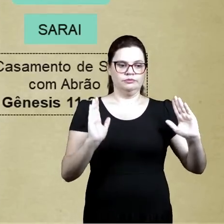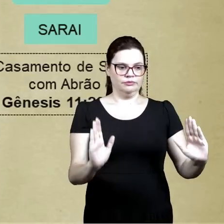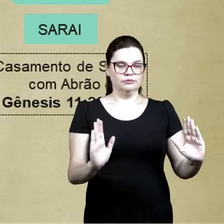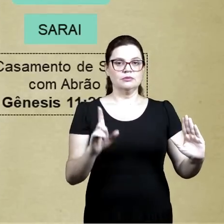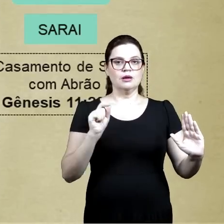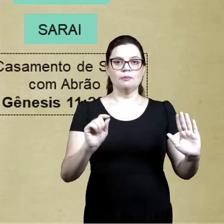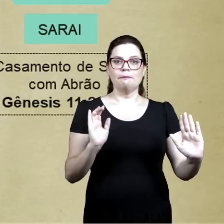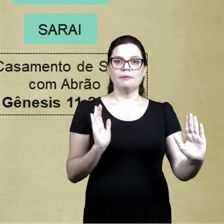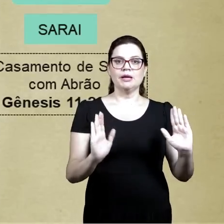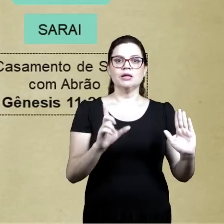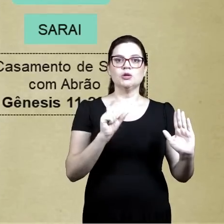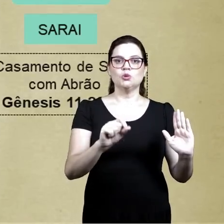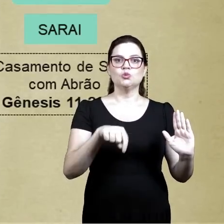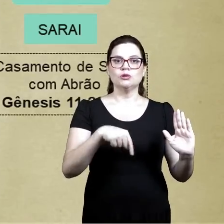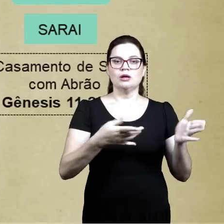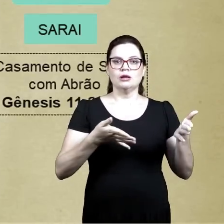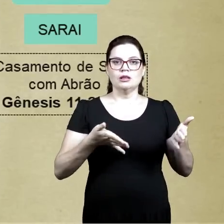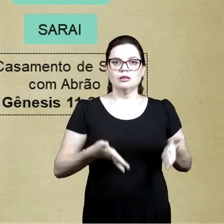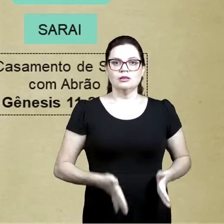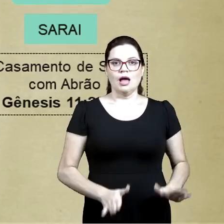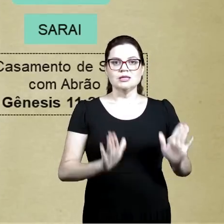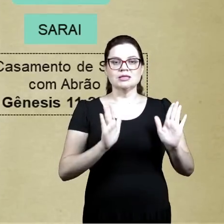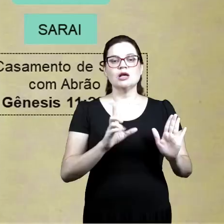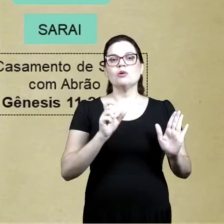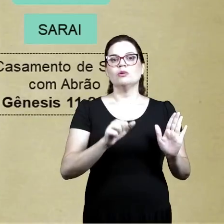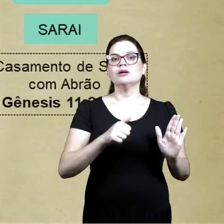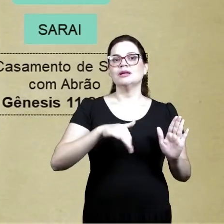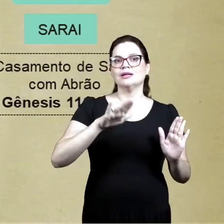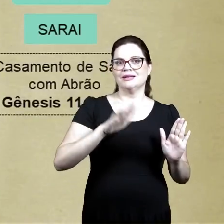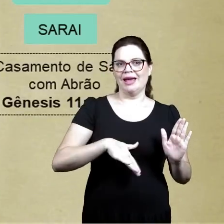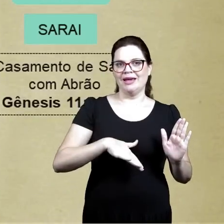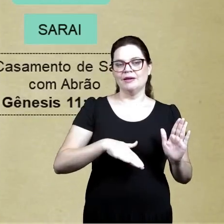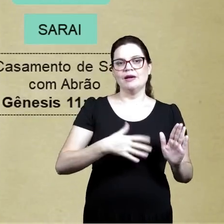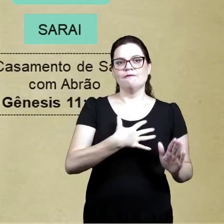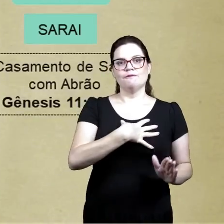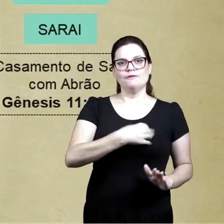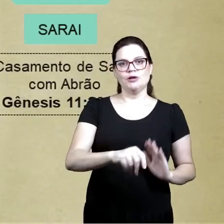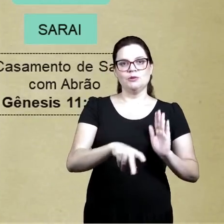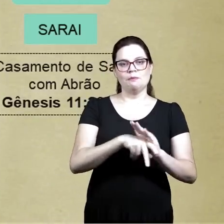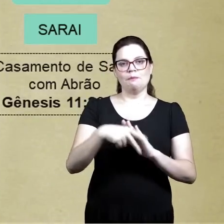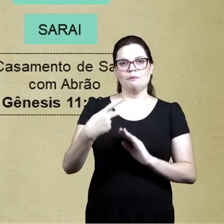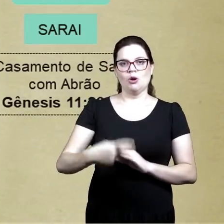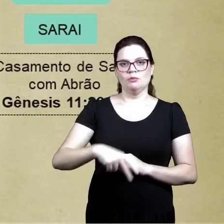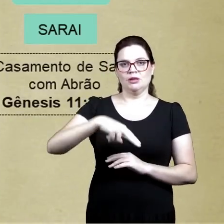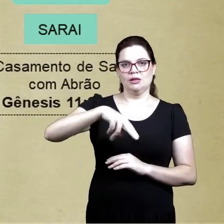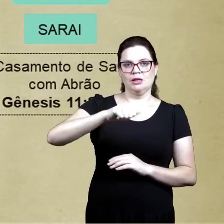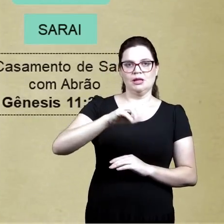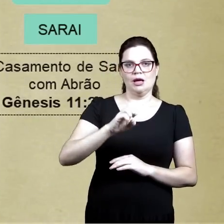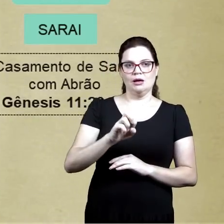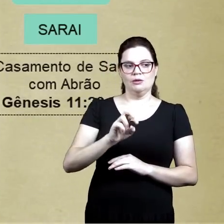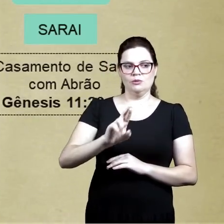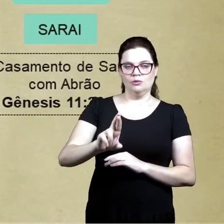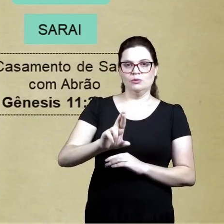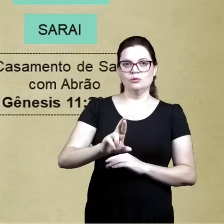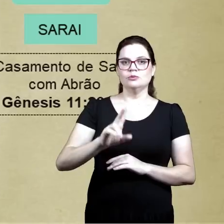é o período em que nascem os filhos de Naor. A Bíblia menciona, faz essa expressão